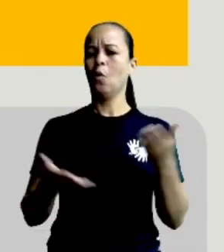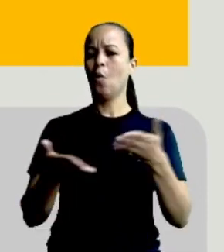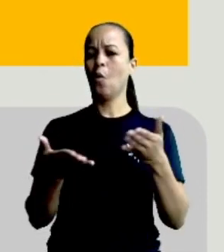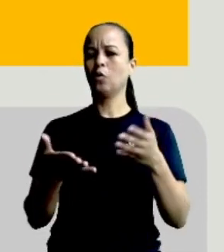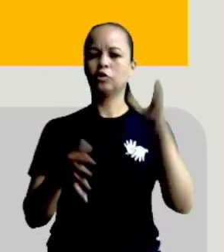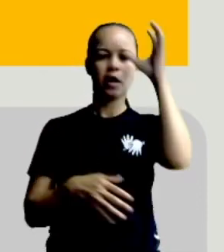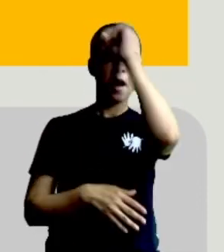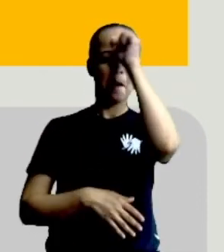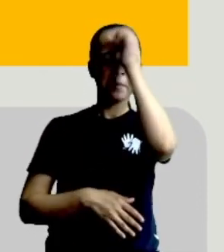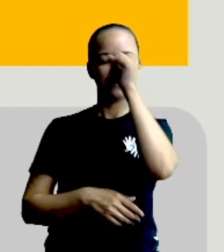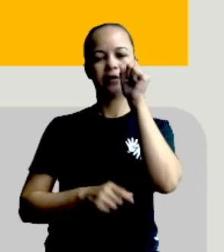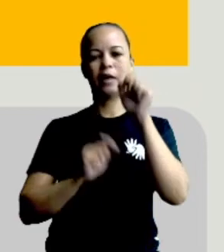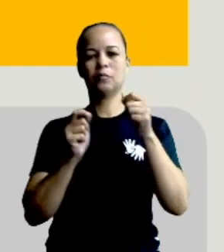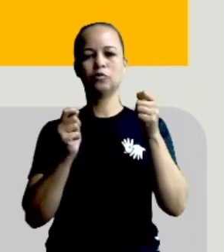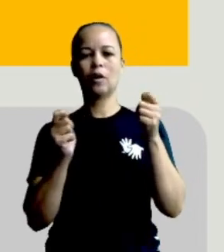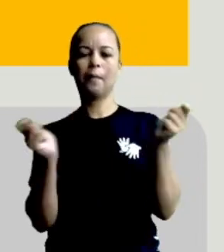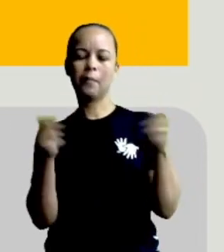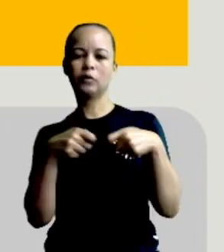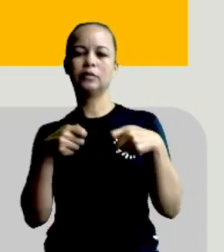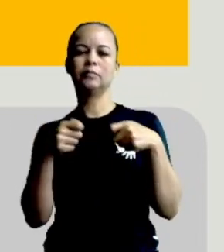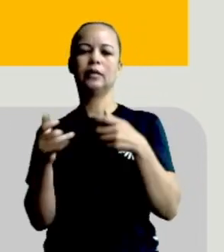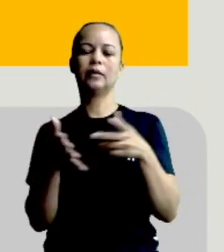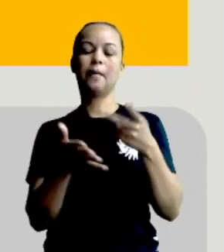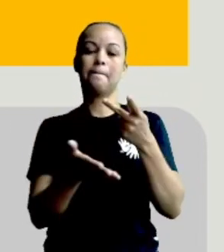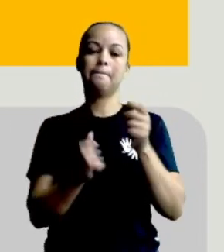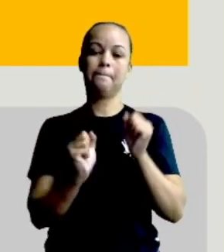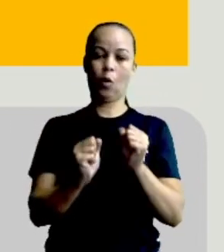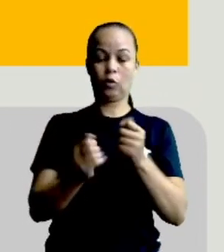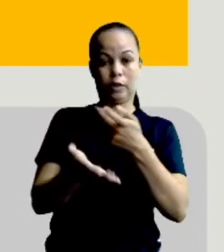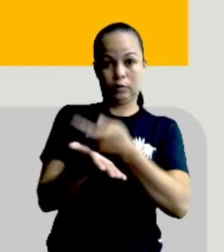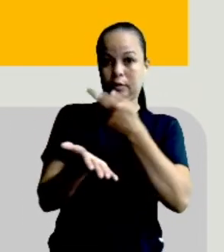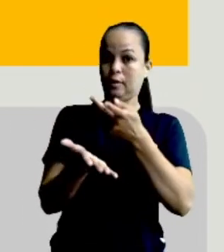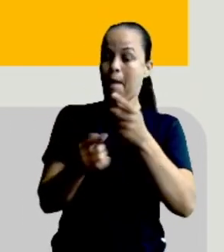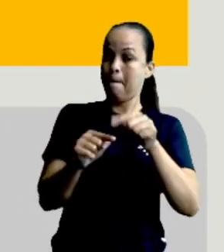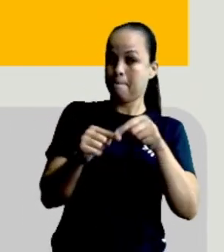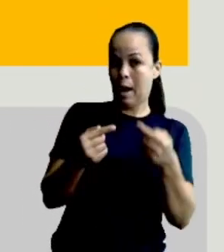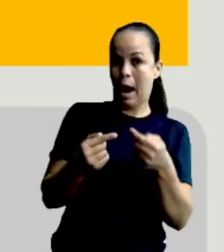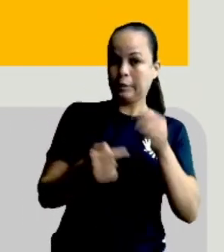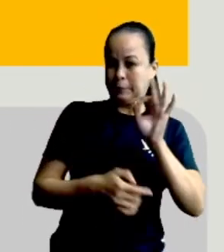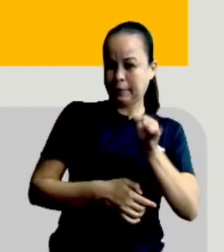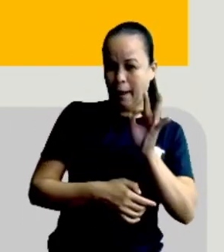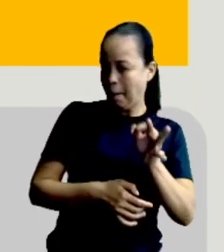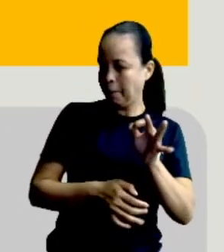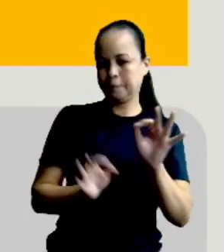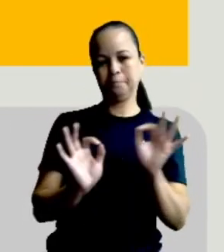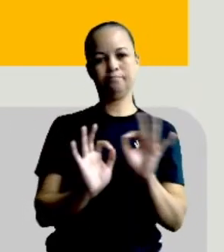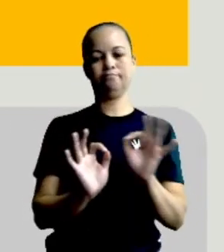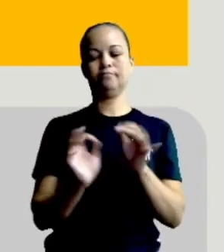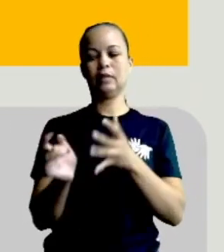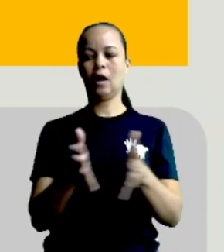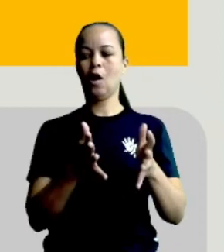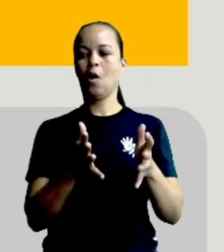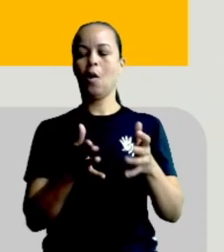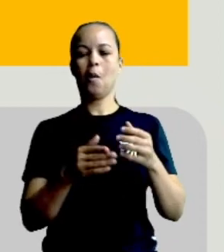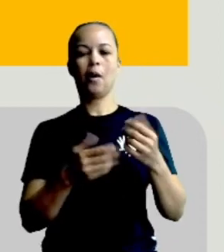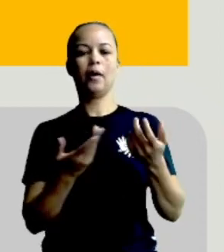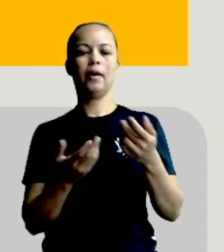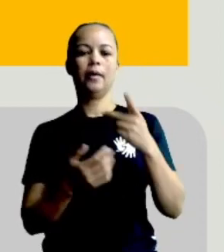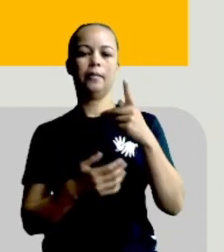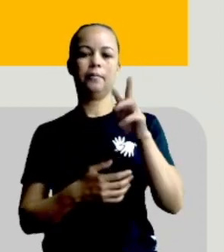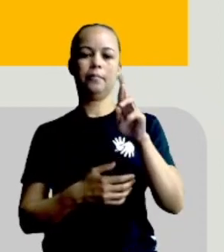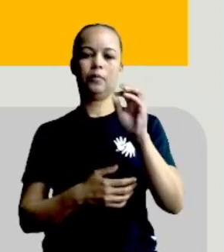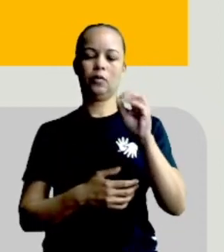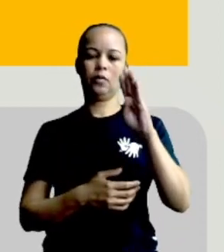que possibilidade é algo que pode acontecer, mas não é certeza. Probabilidade, do mesmo jeito que a possibilidade,